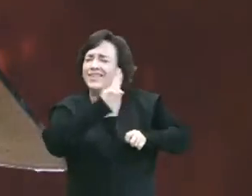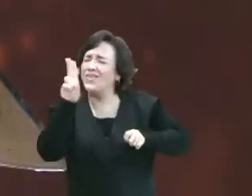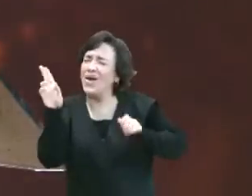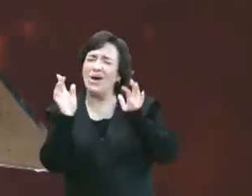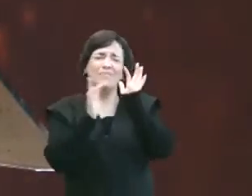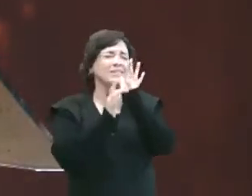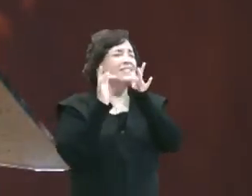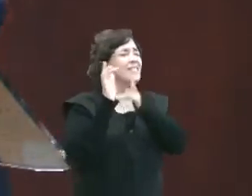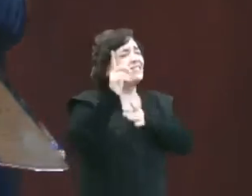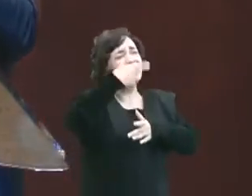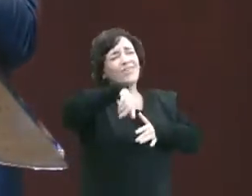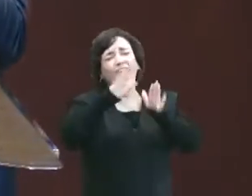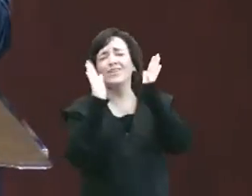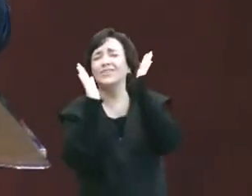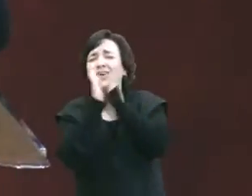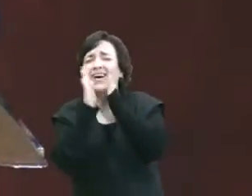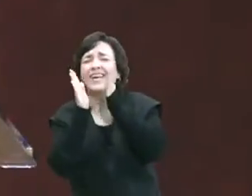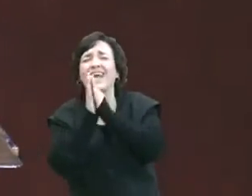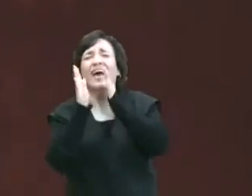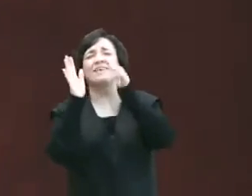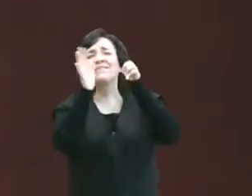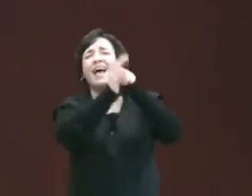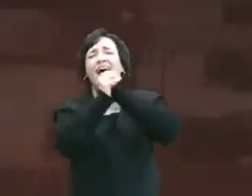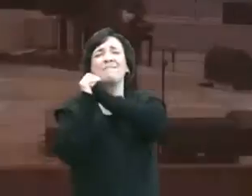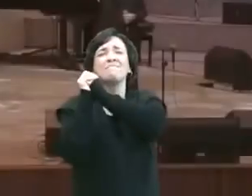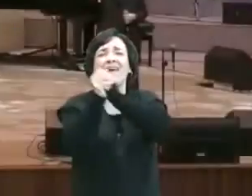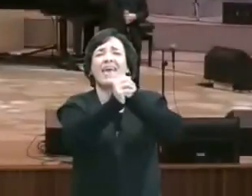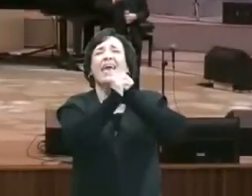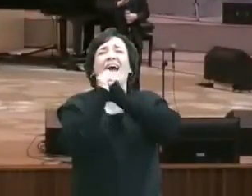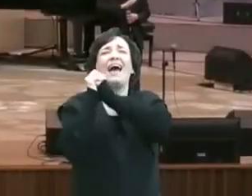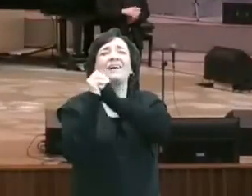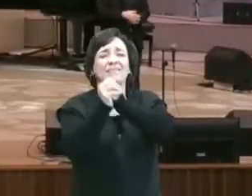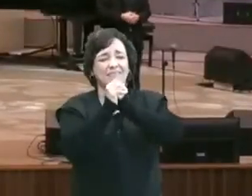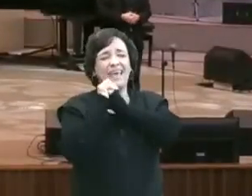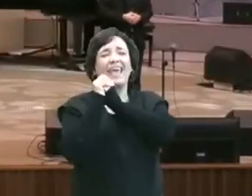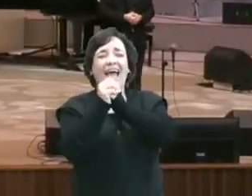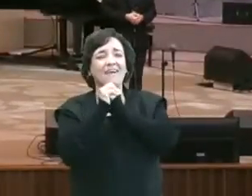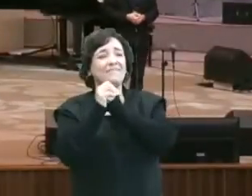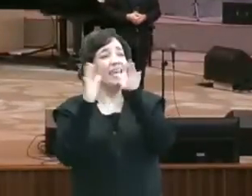Jesus que nós oramos. Amém, amém, aleluia.